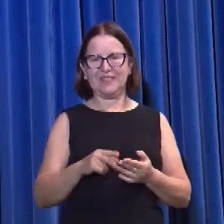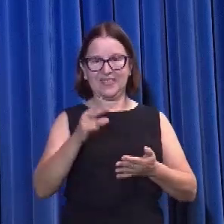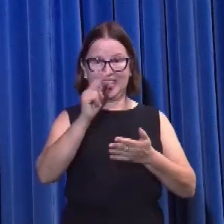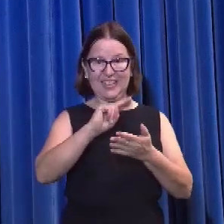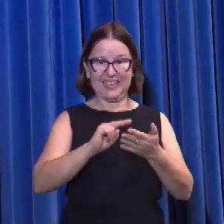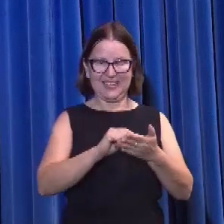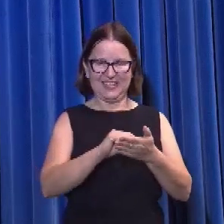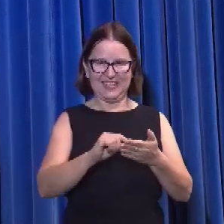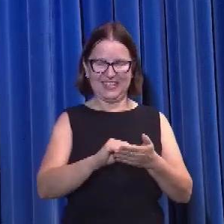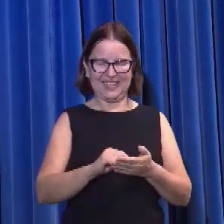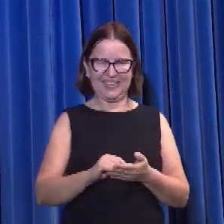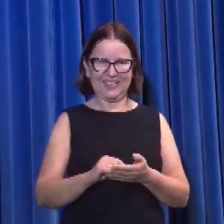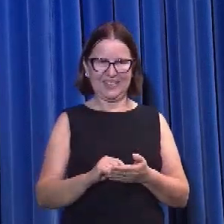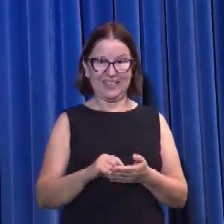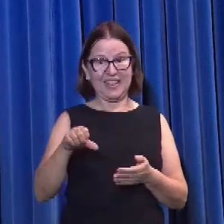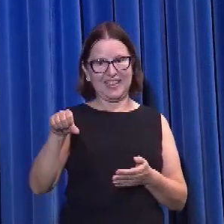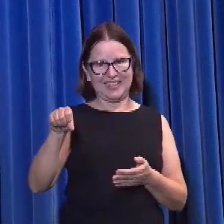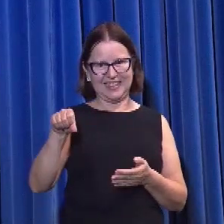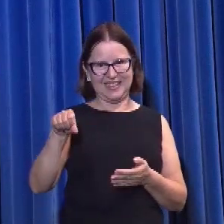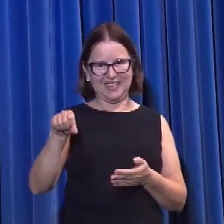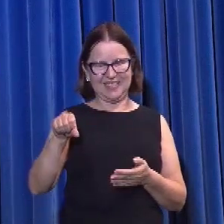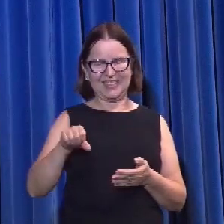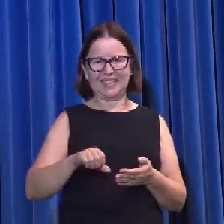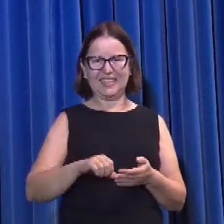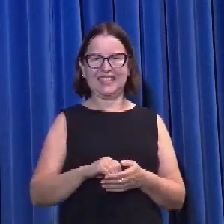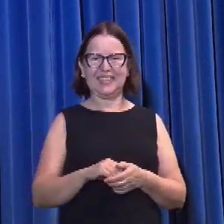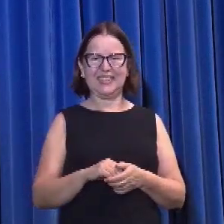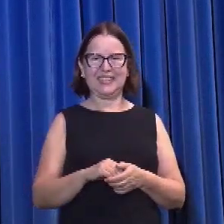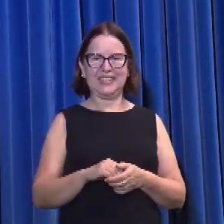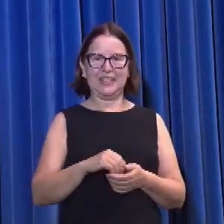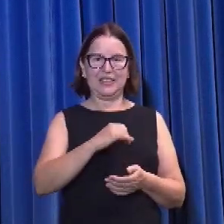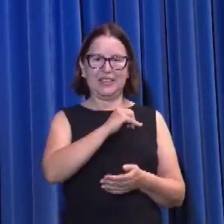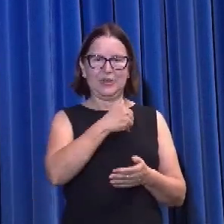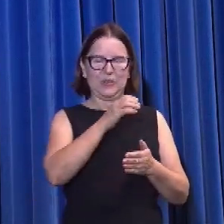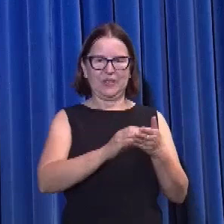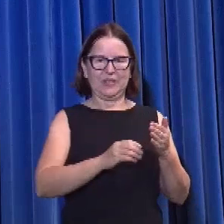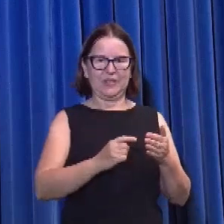o versículo 9, João 15, 9.